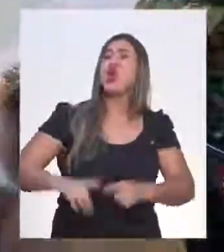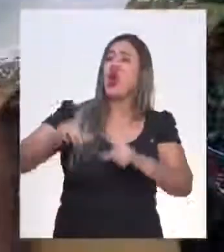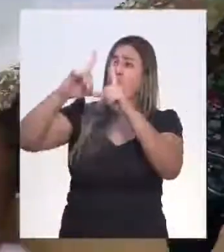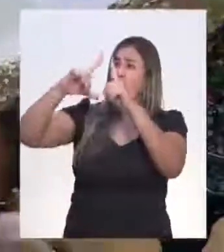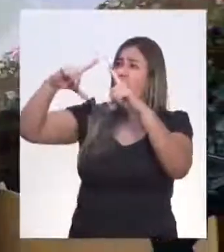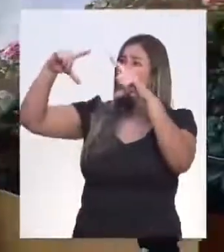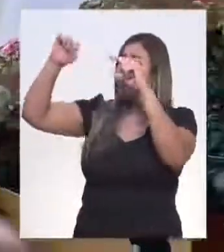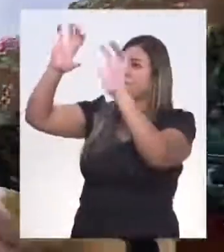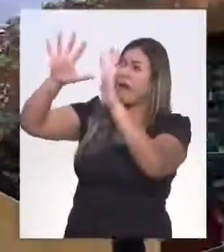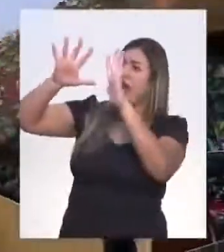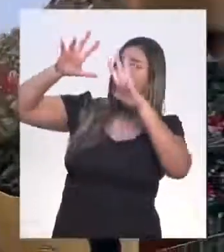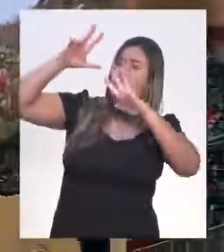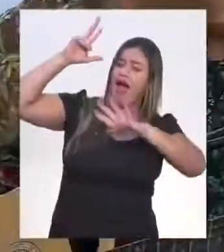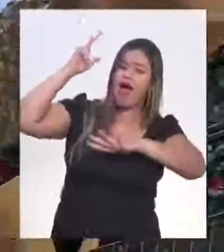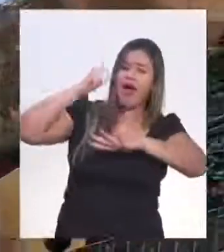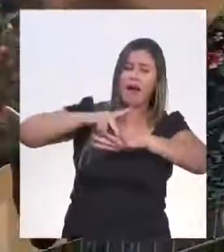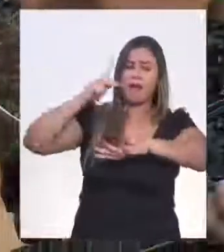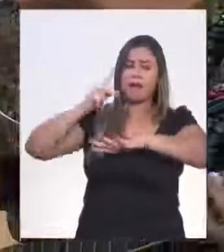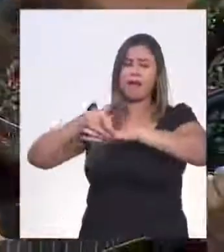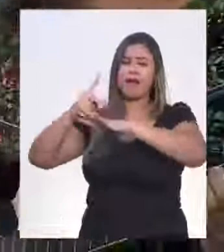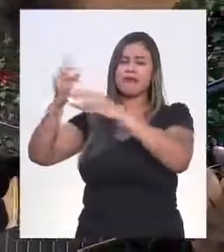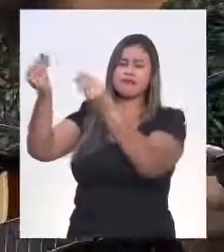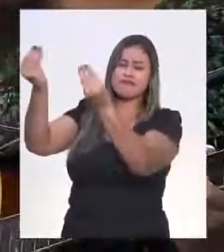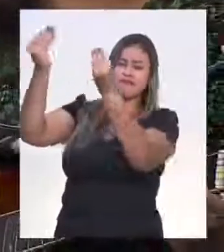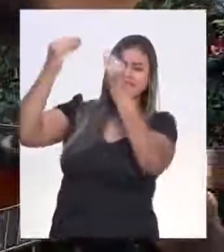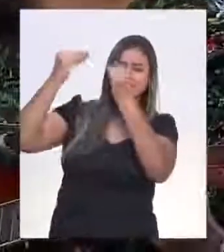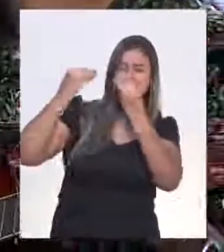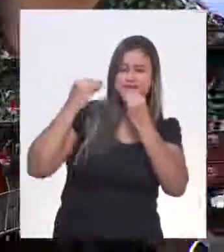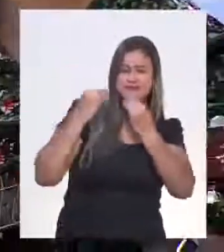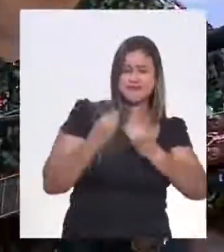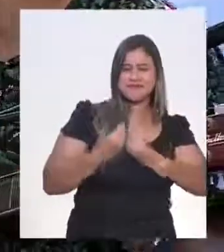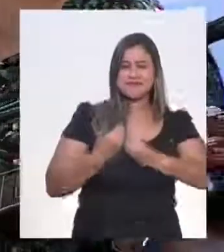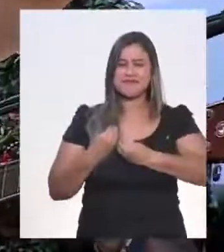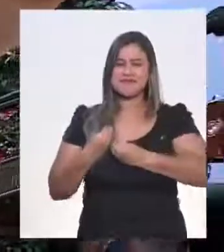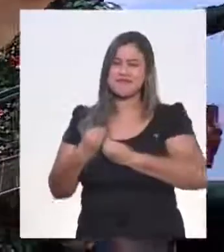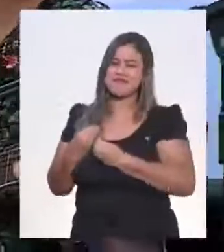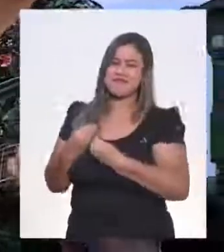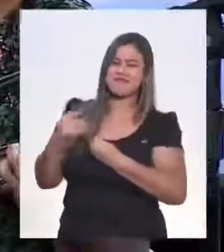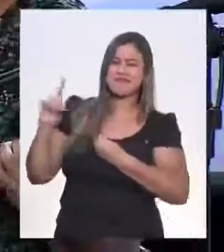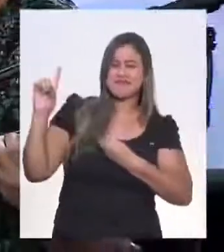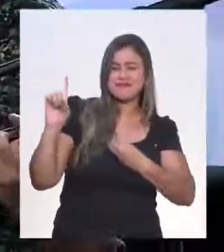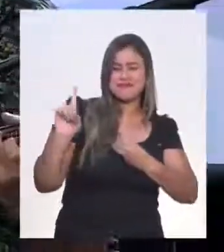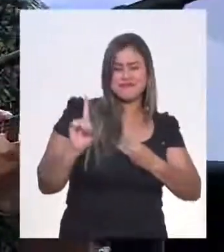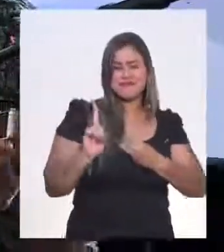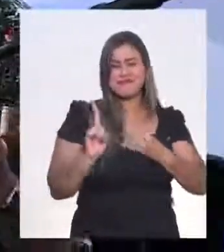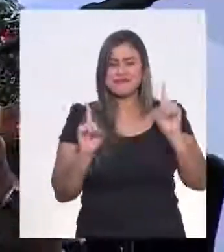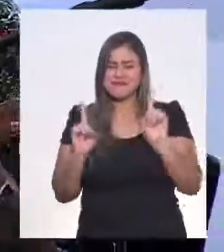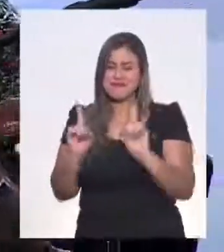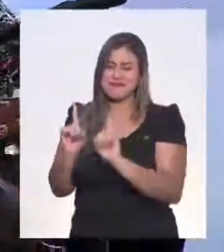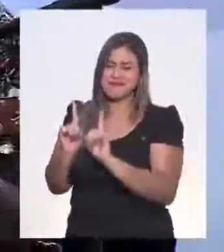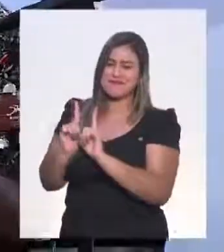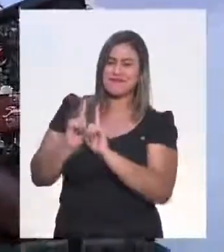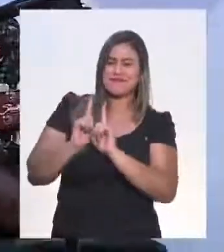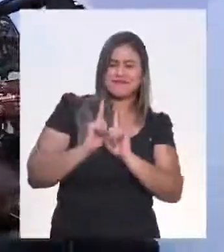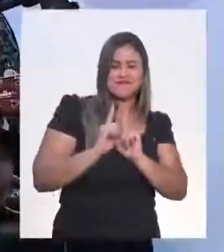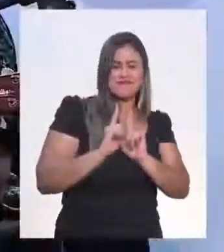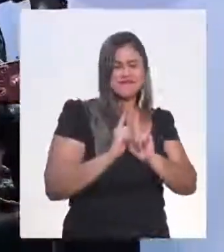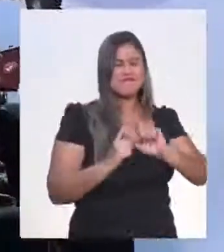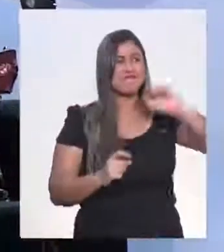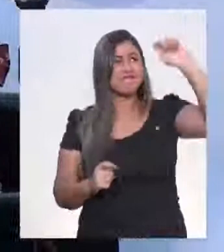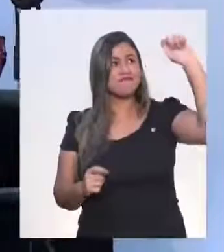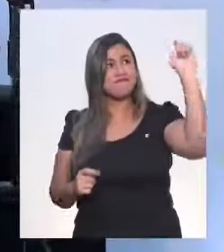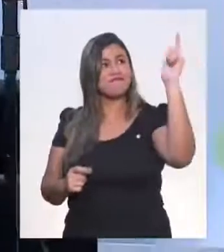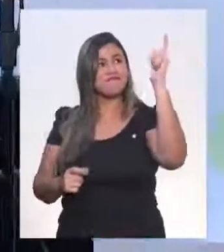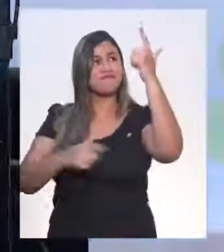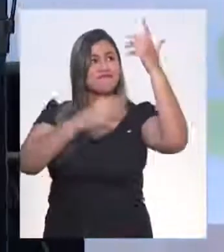Prata dar me traz companheirismo e deixar o sol